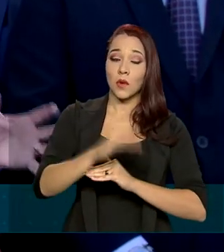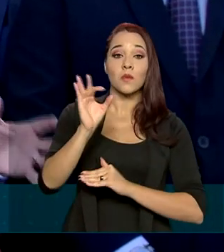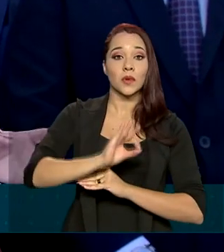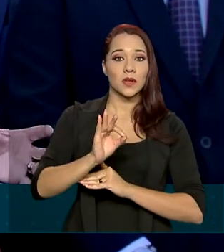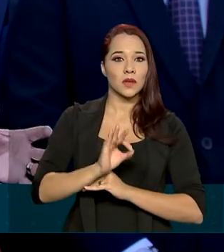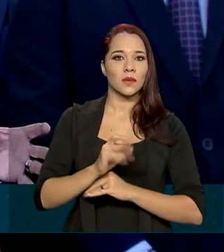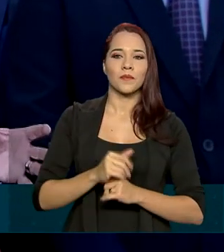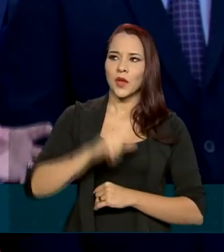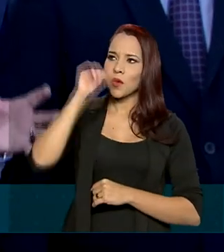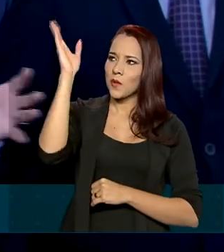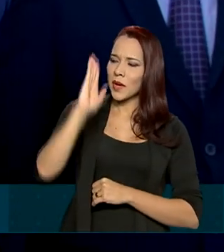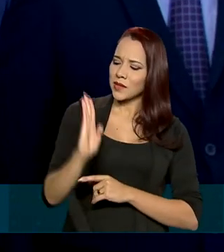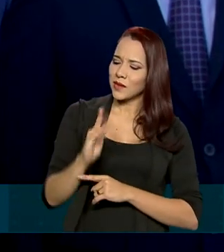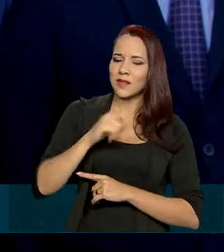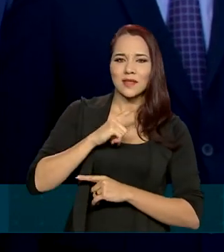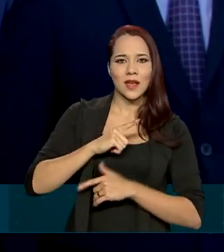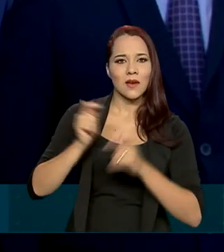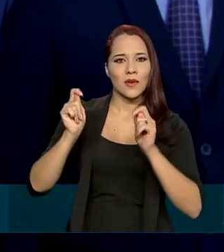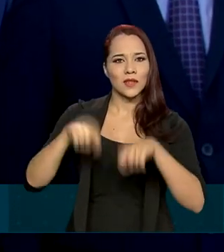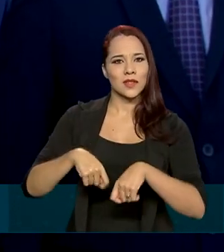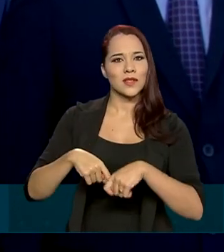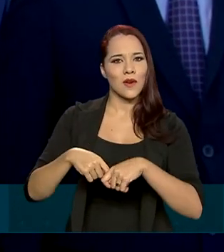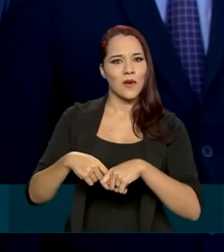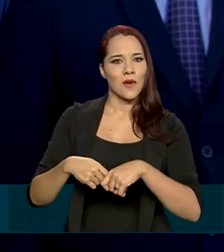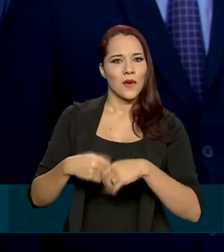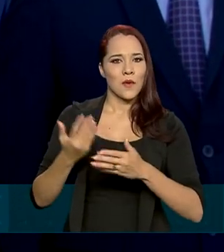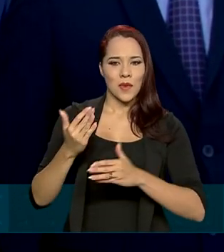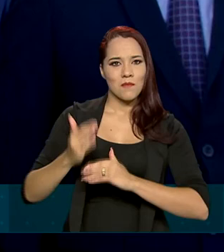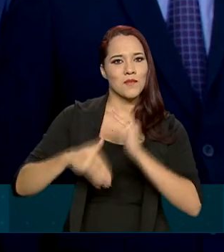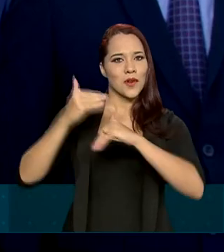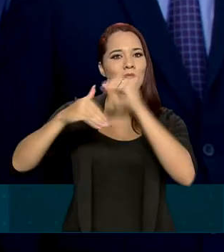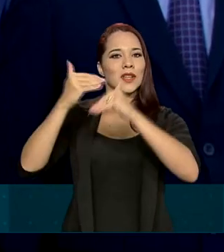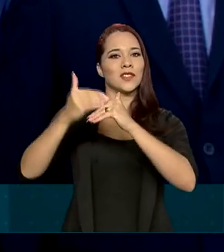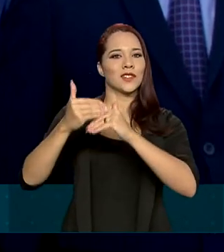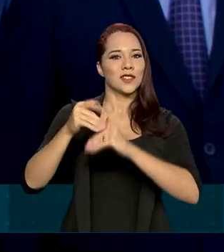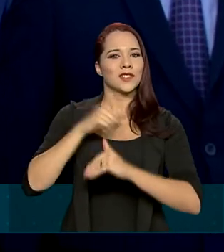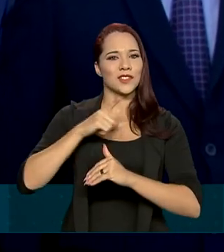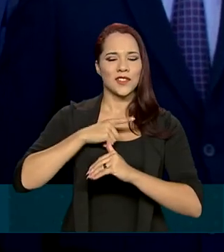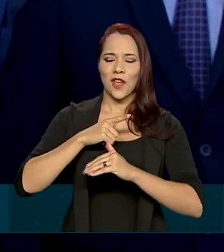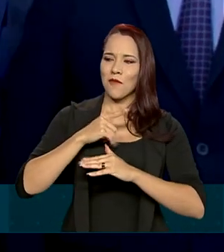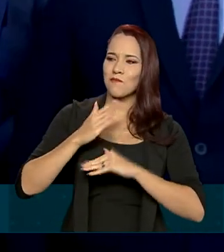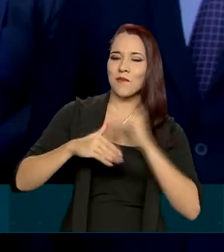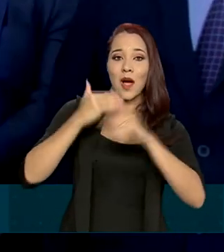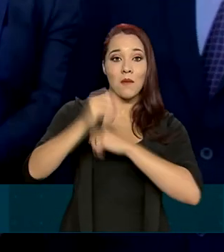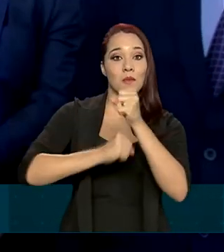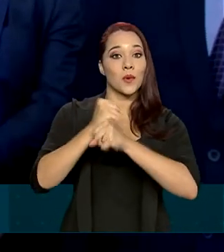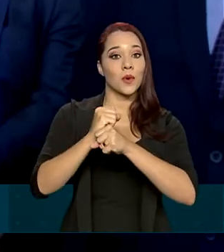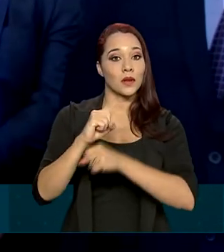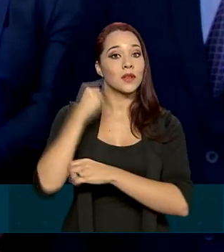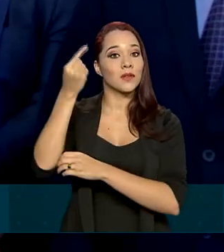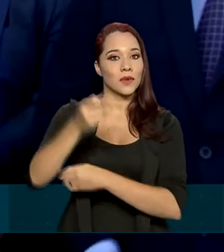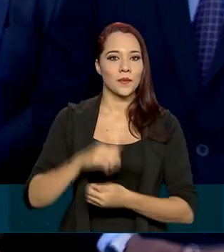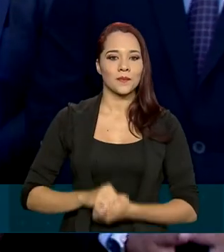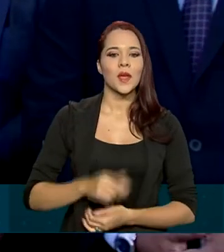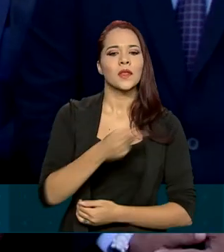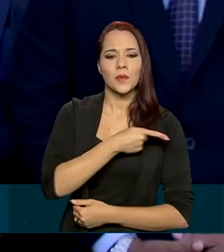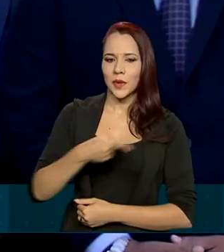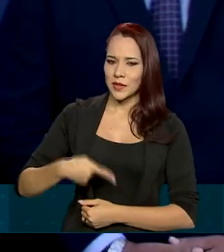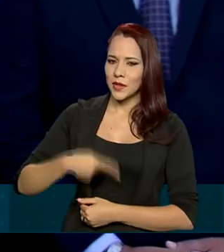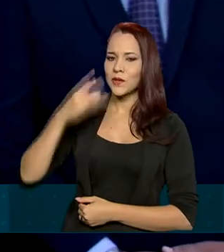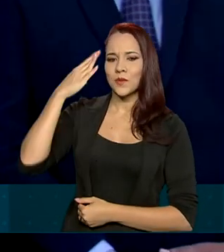Brasil cria as condições, com a retomada da sua agenda de reformas, de ter um forte crescimento no ano que vem. O presidente